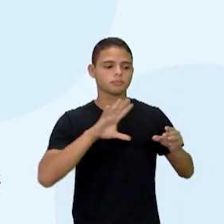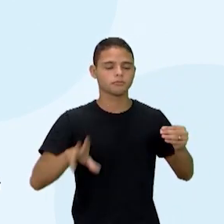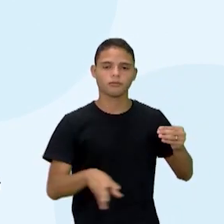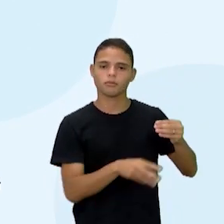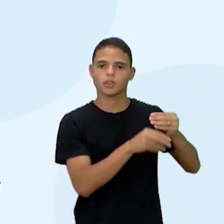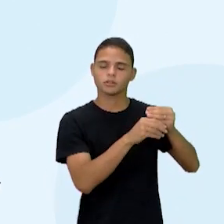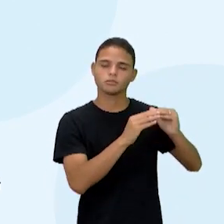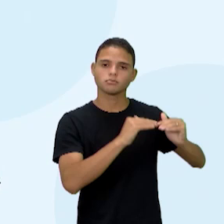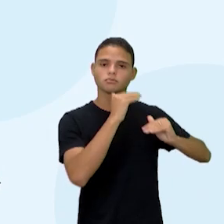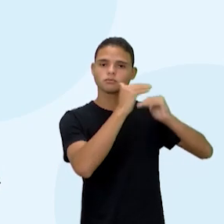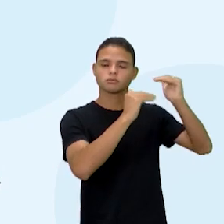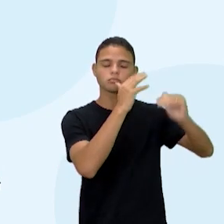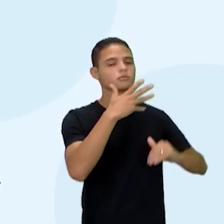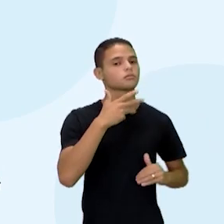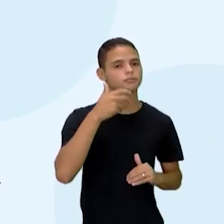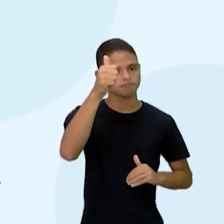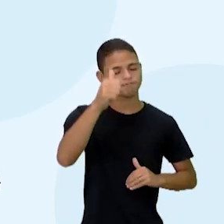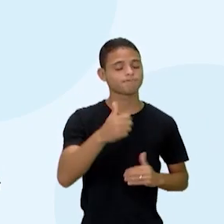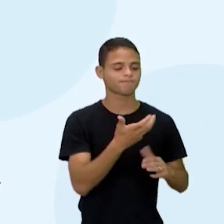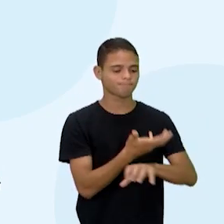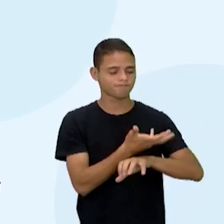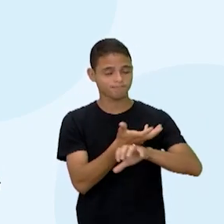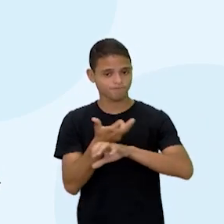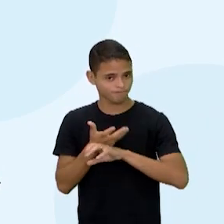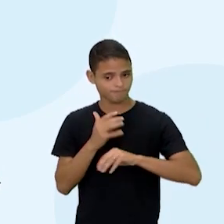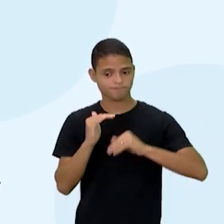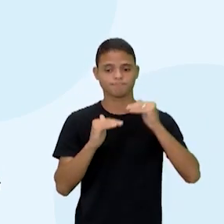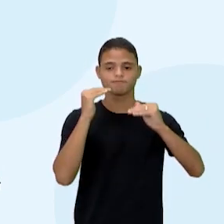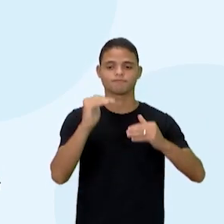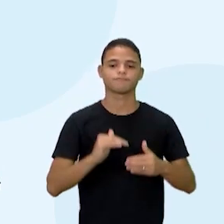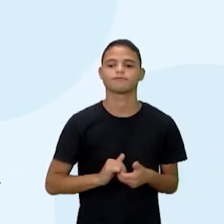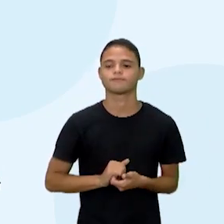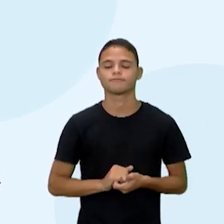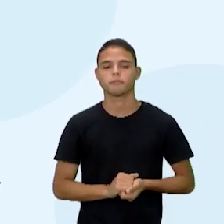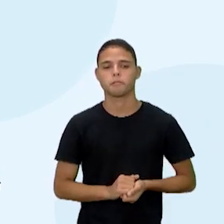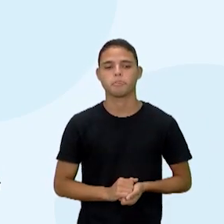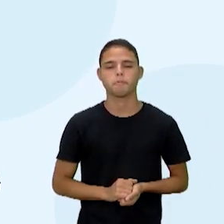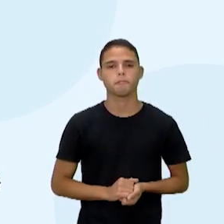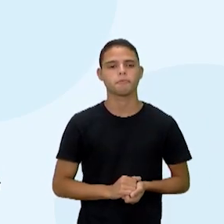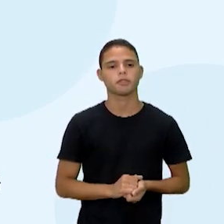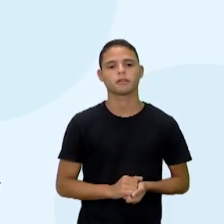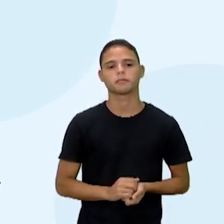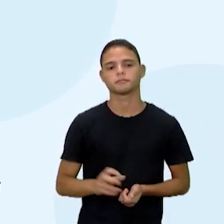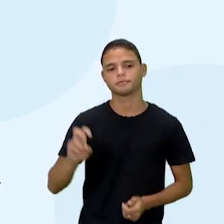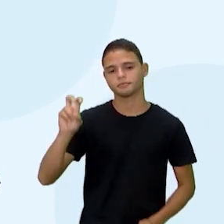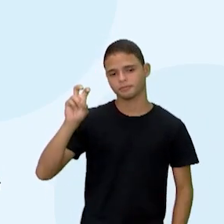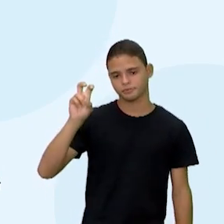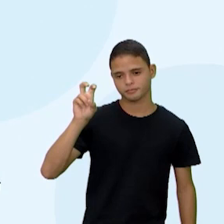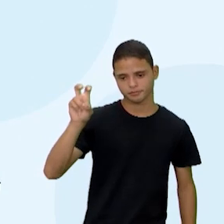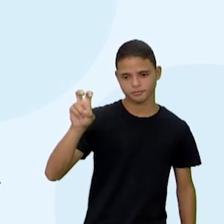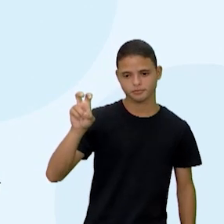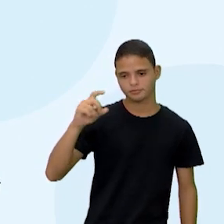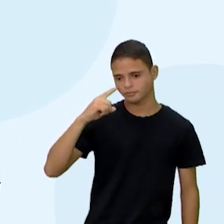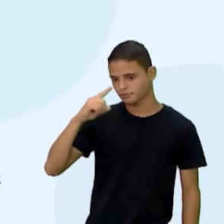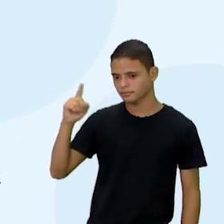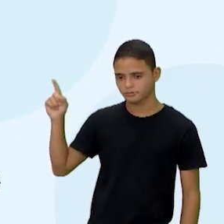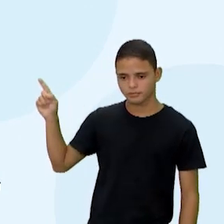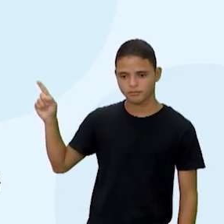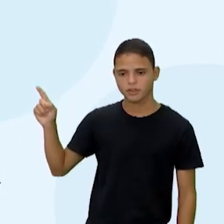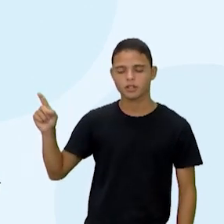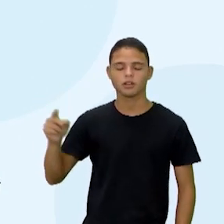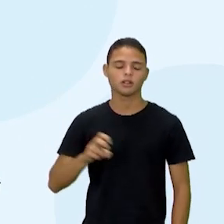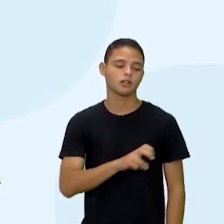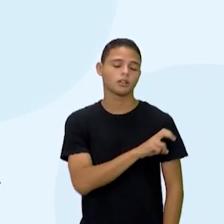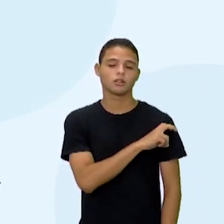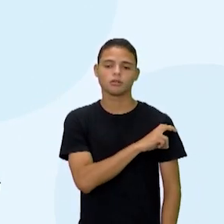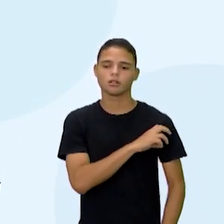aí dessas áreas, né? Houve um desenvolvimento dessas áreas. O 5º ano era uma turma que vinha passando por